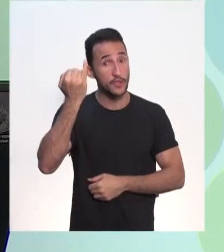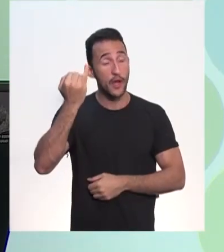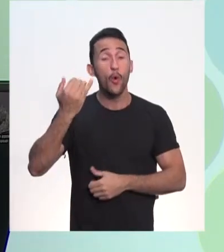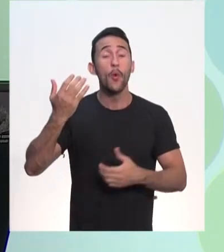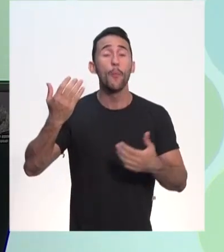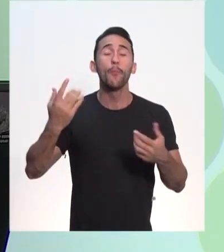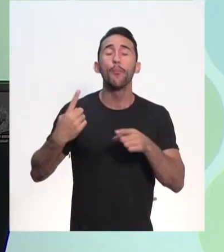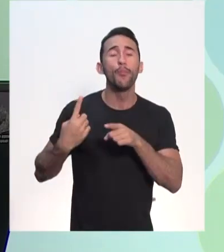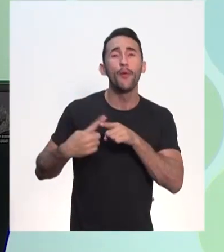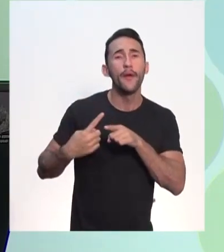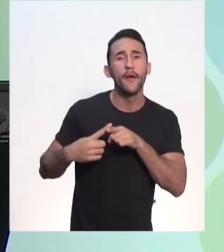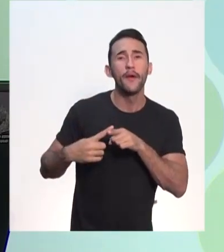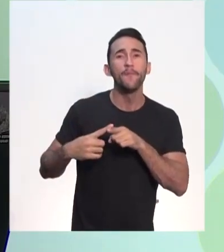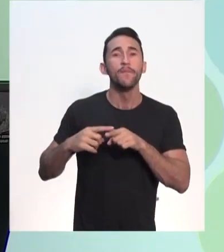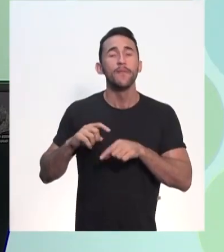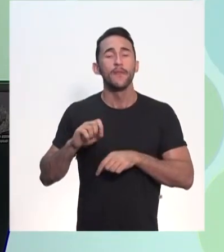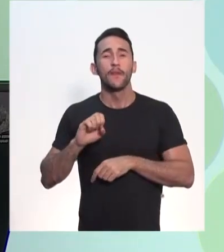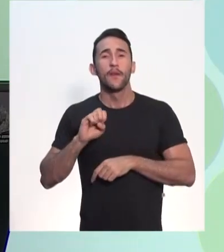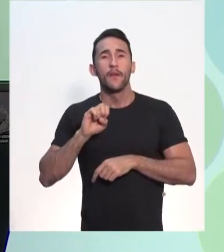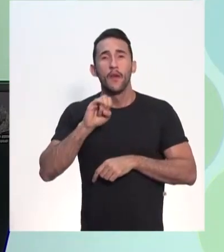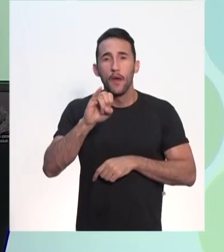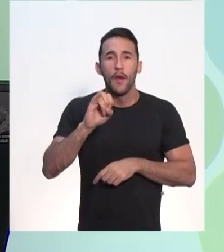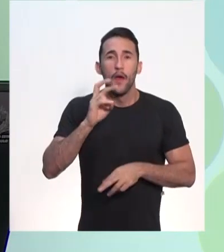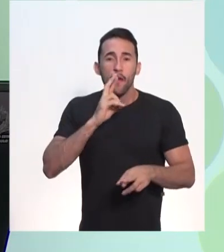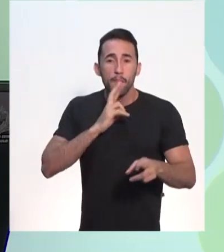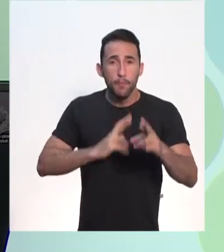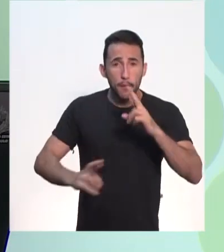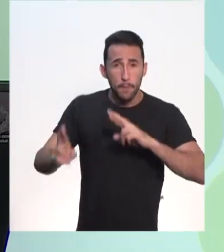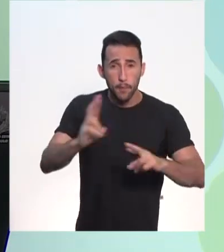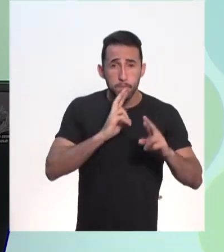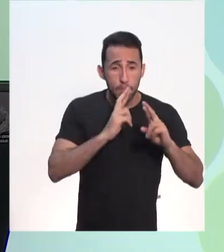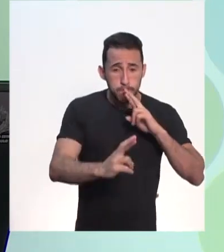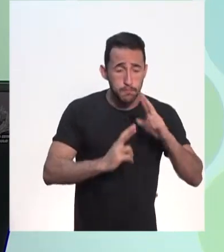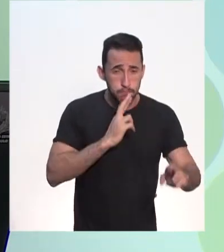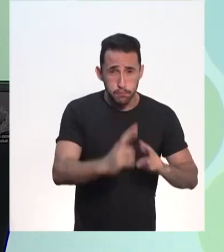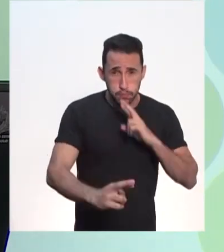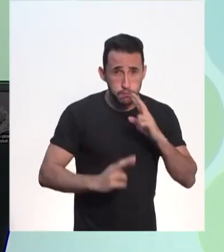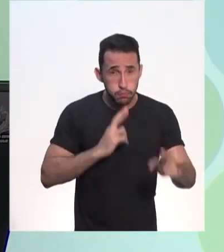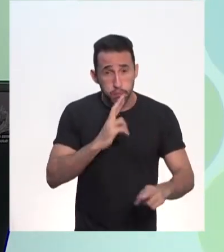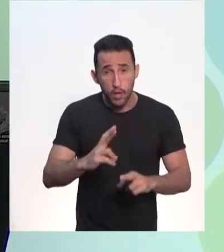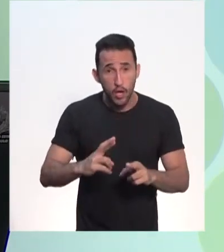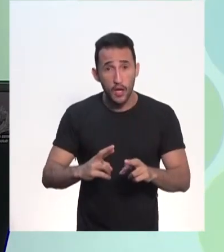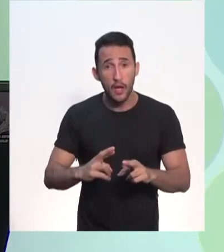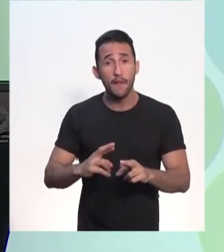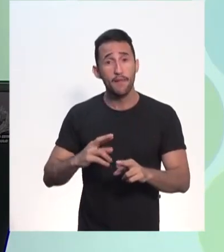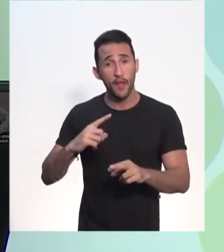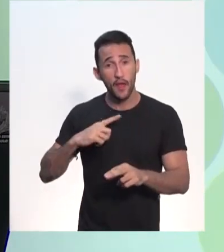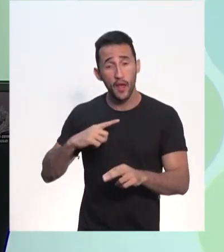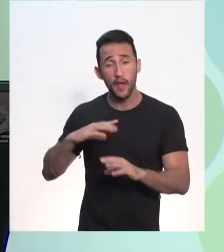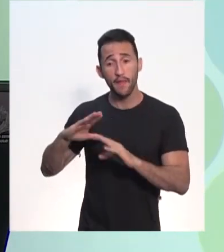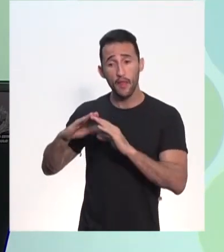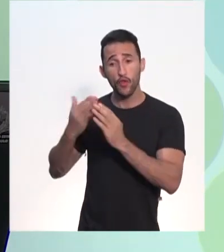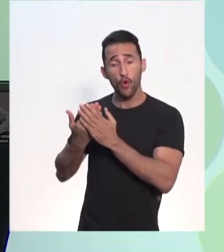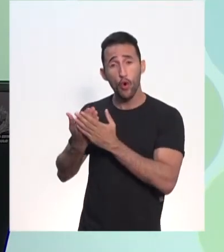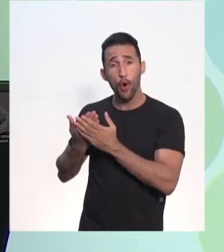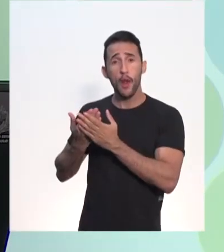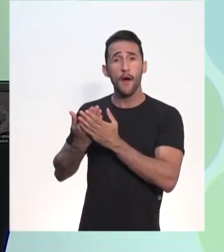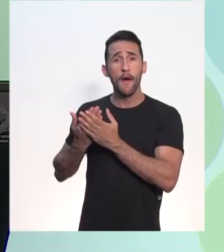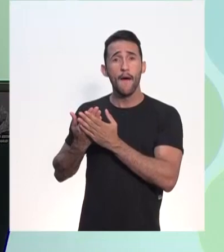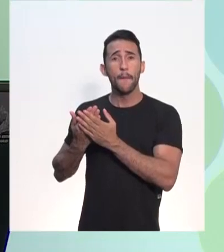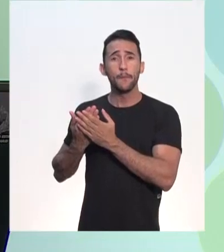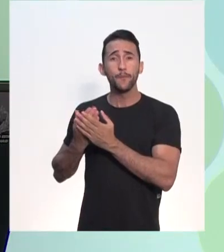um questionário para o dia 23 e um questionário para o dia 24. Além dos 2 questionários, nós temos lá uma atividade de